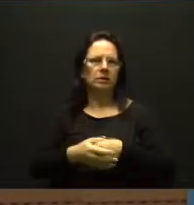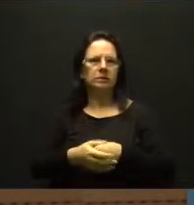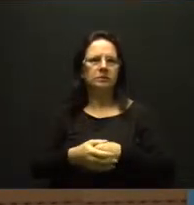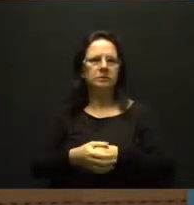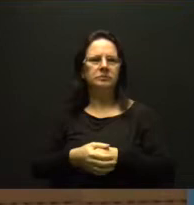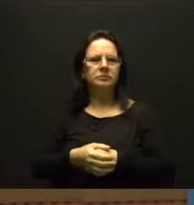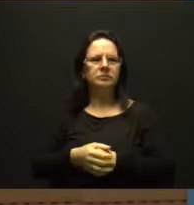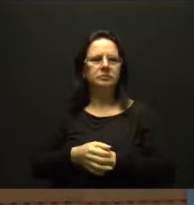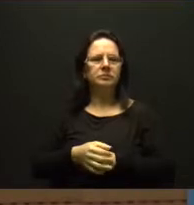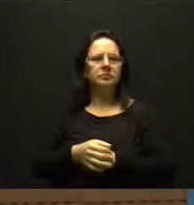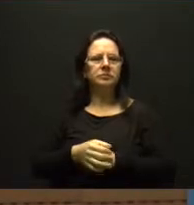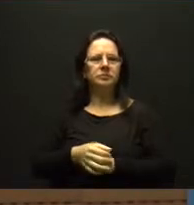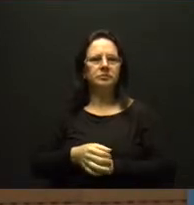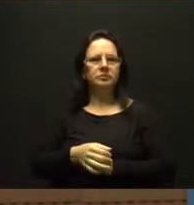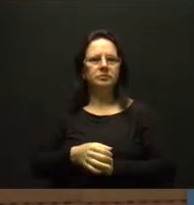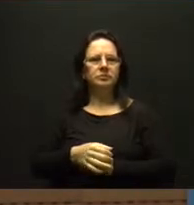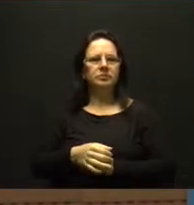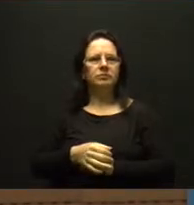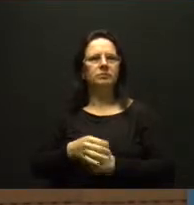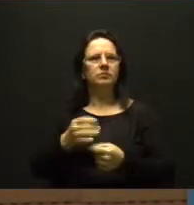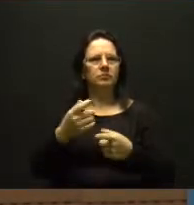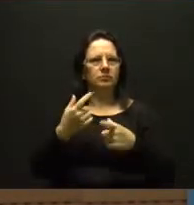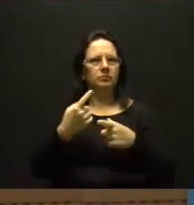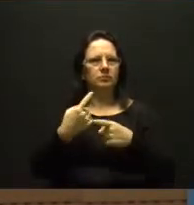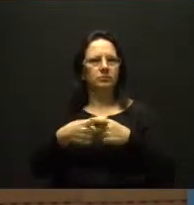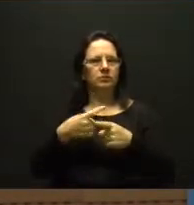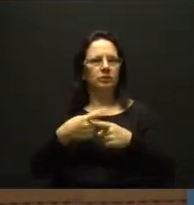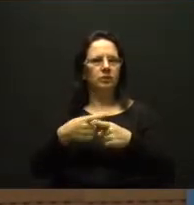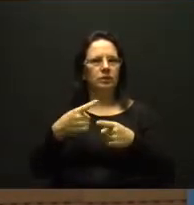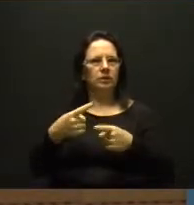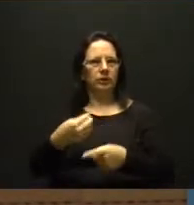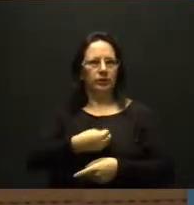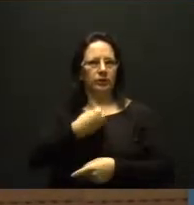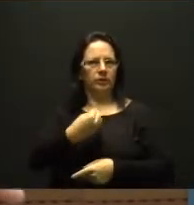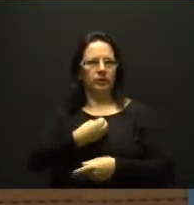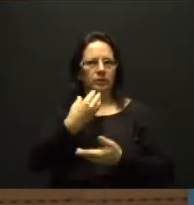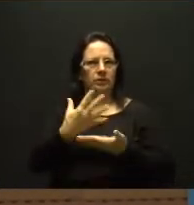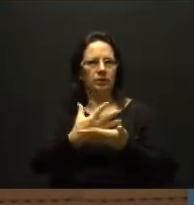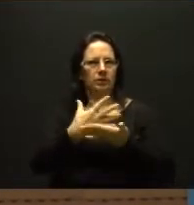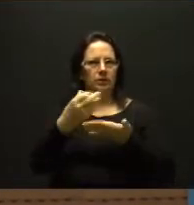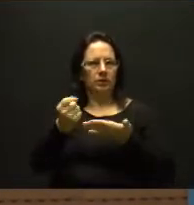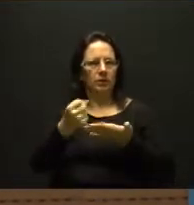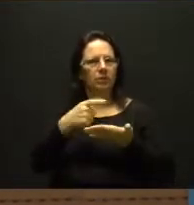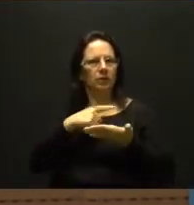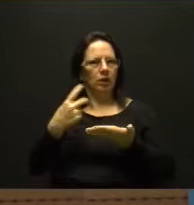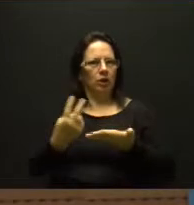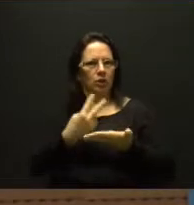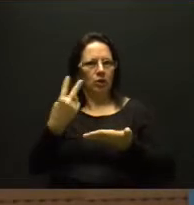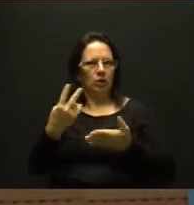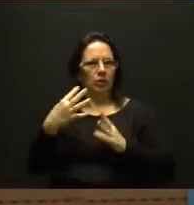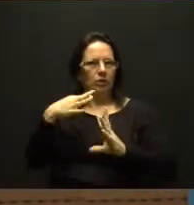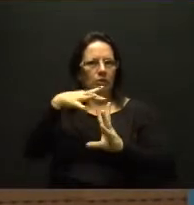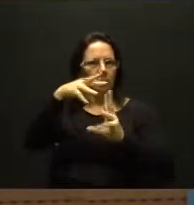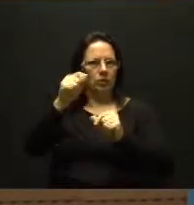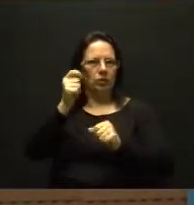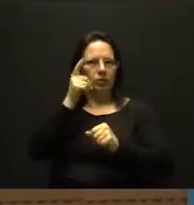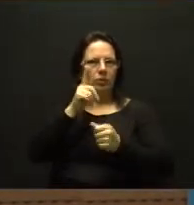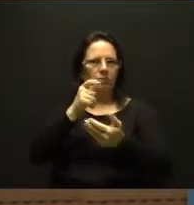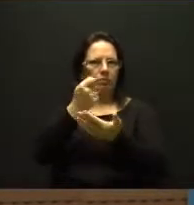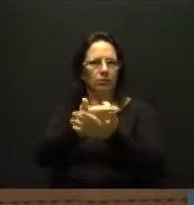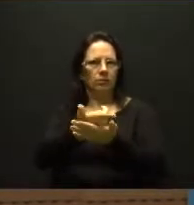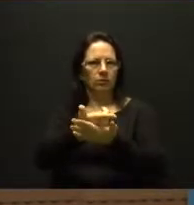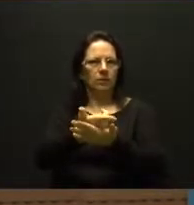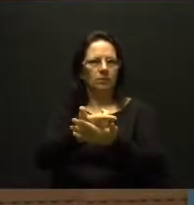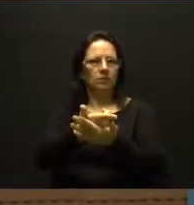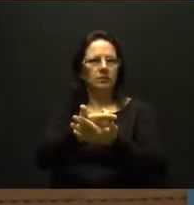por mês ainda seria pouco porque a questão é é salvar vidas e se uma vida tem o valor do mundo inteiro a gente não consegue pagar